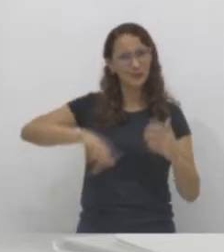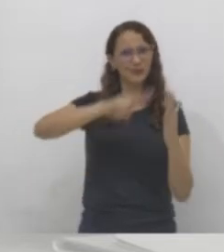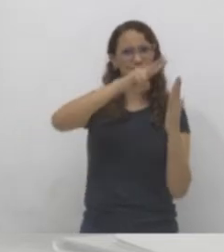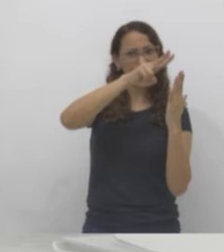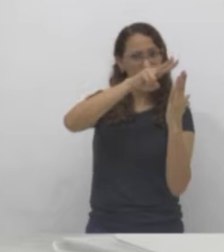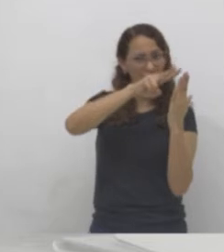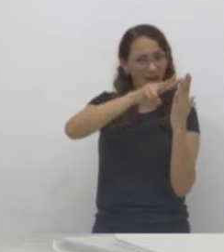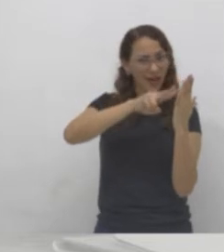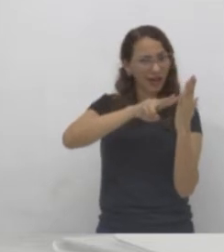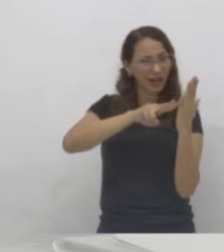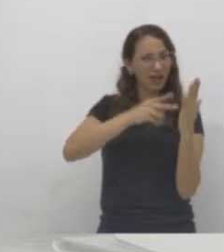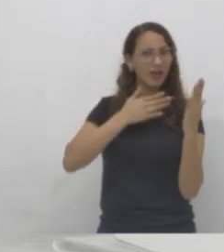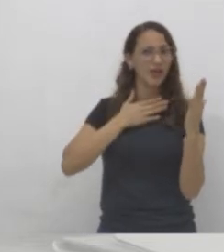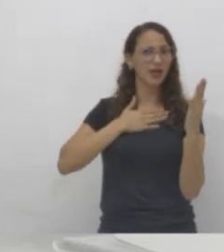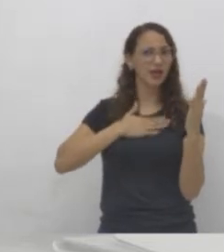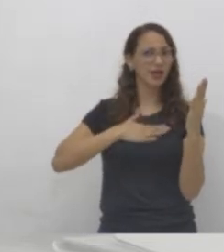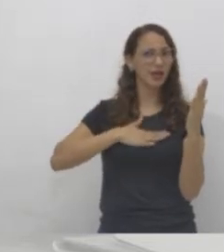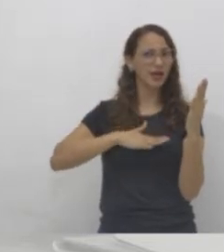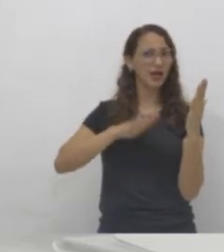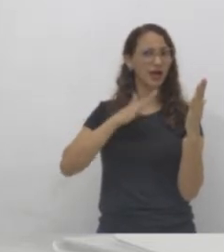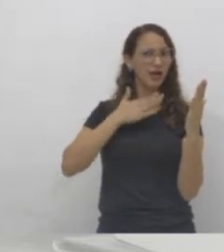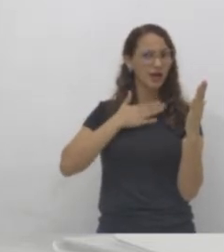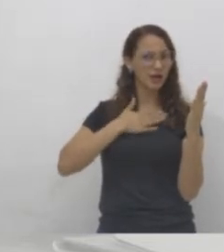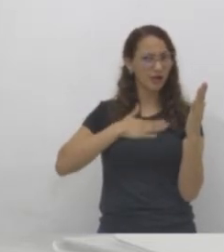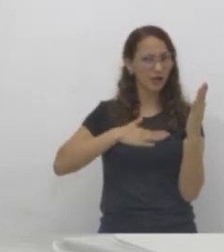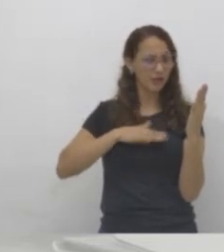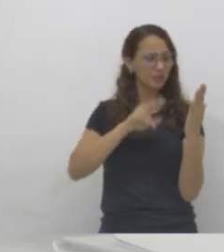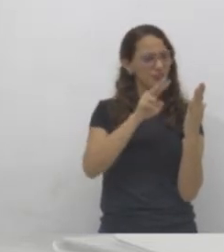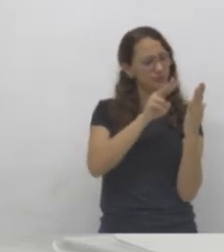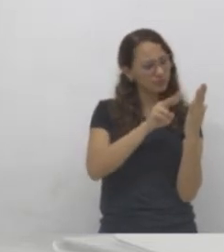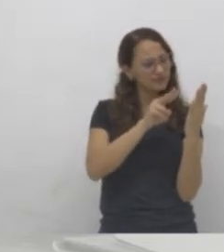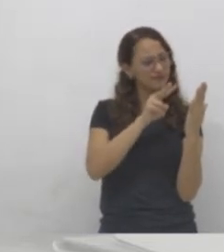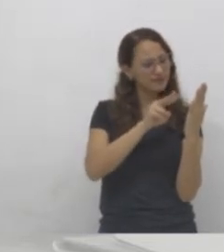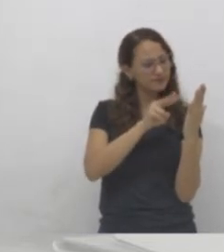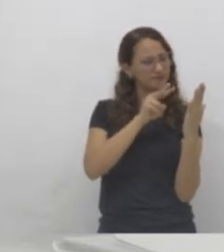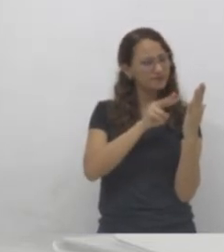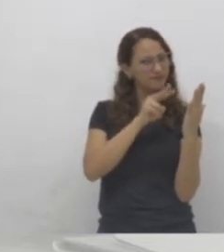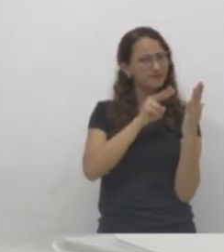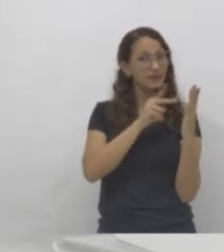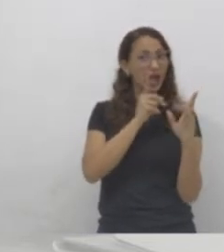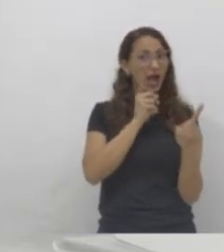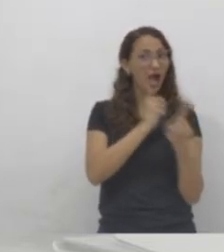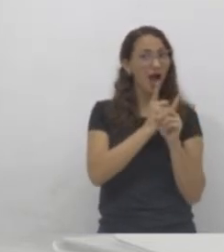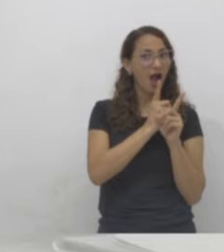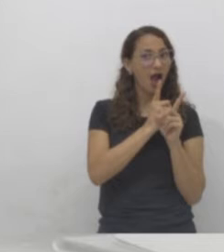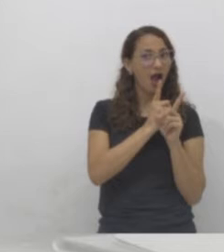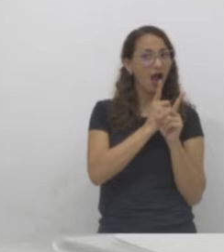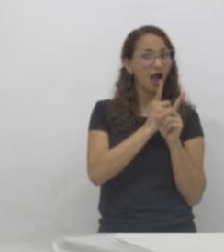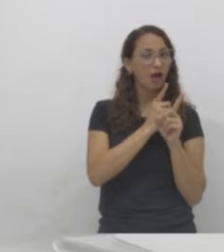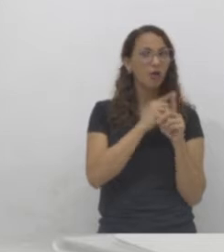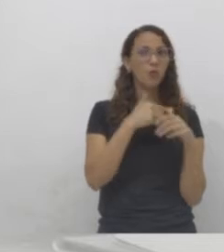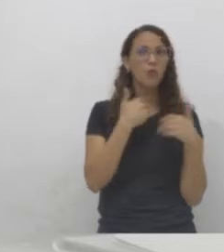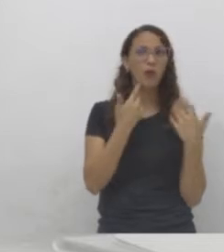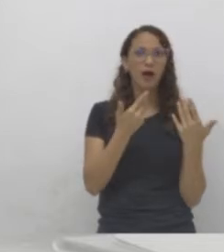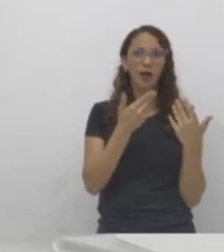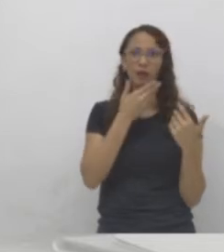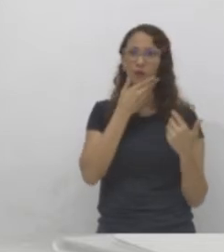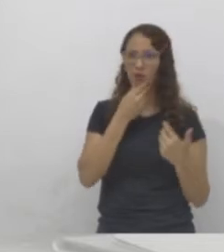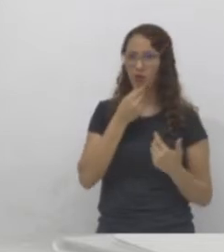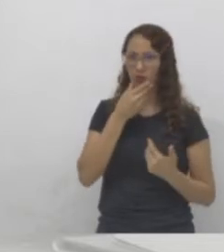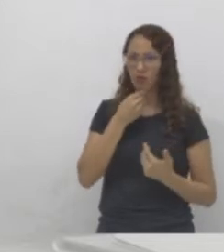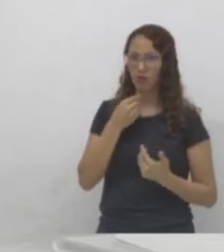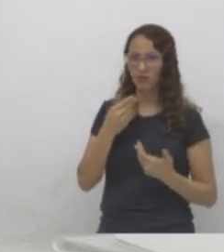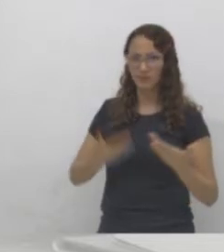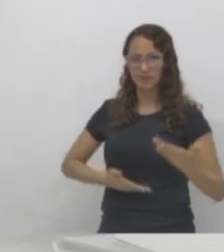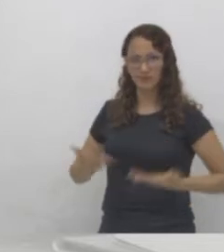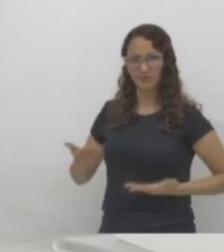exercício do C2, segundo ano, no exercício 11, e aí você vai ver. O empregado pede aumento de salário.